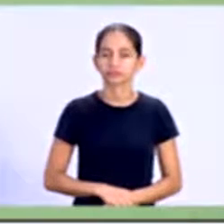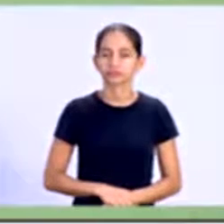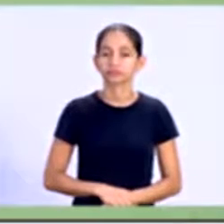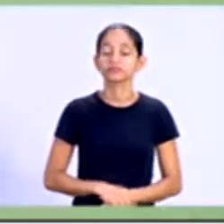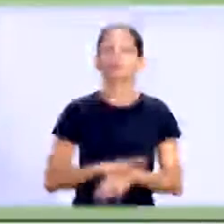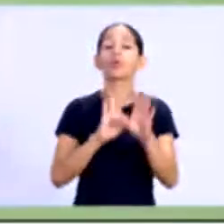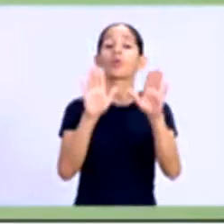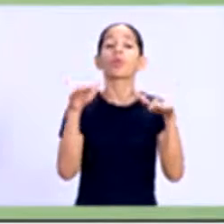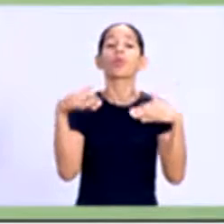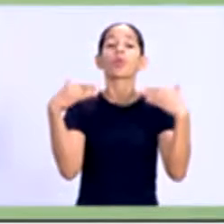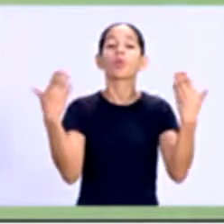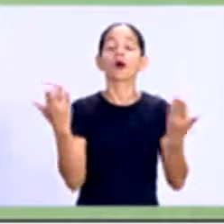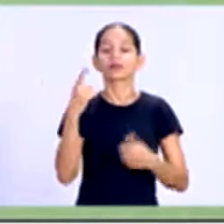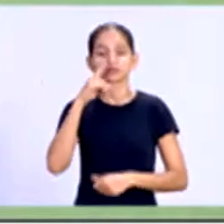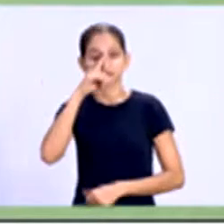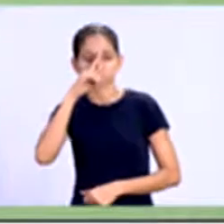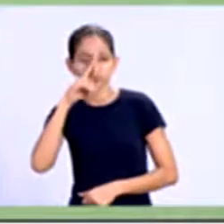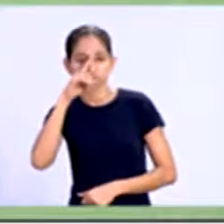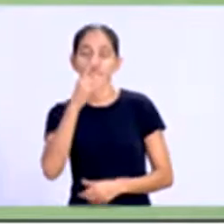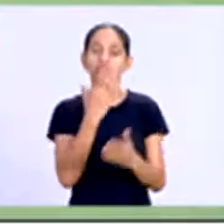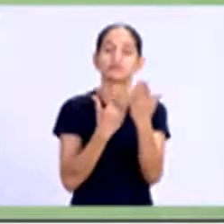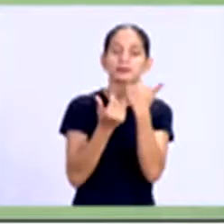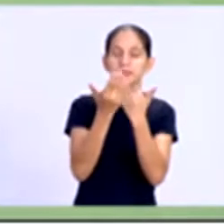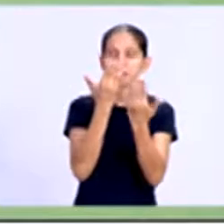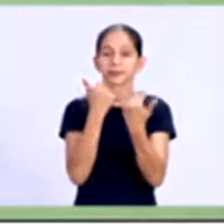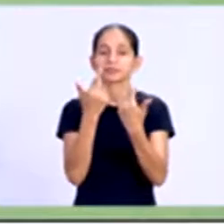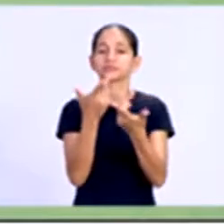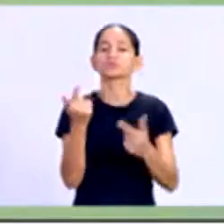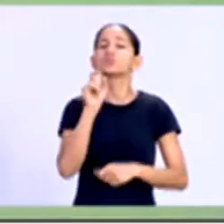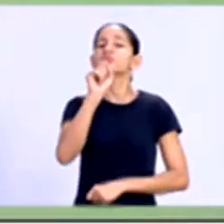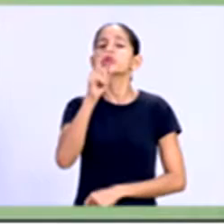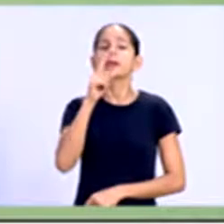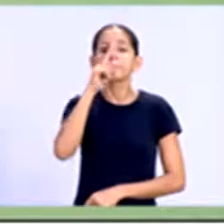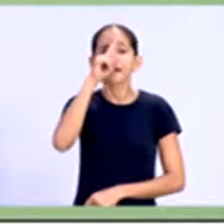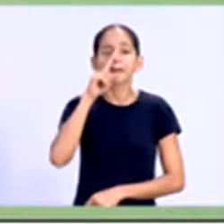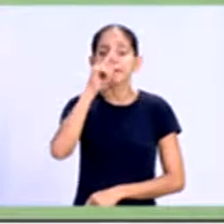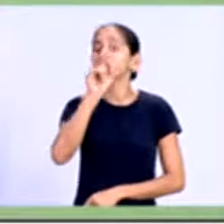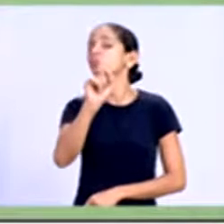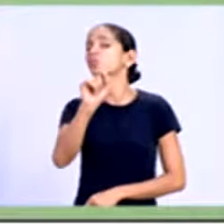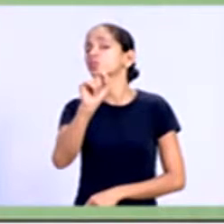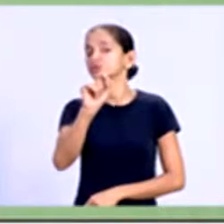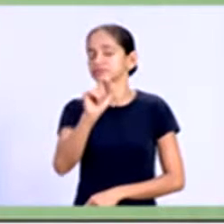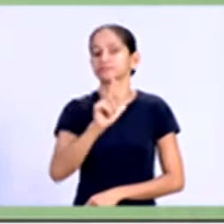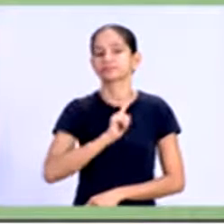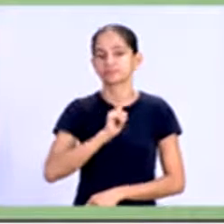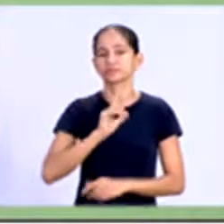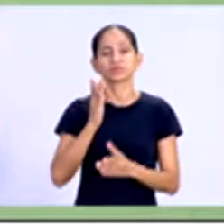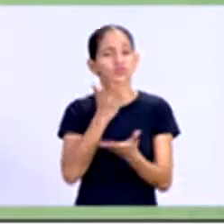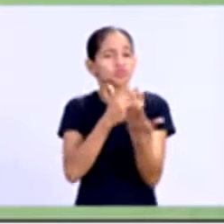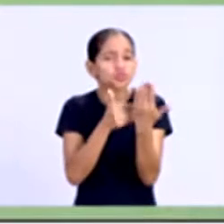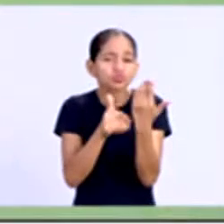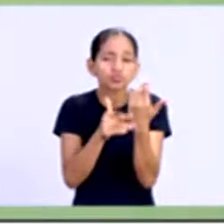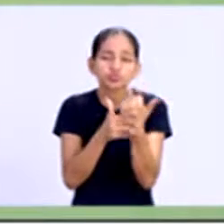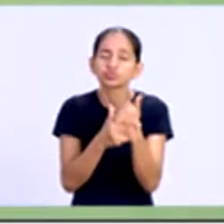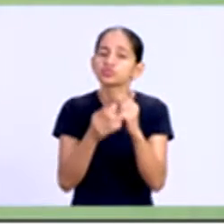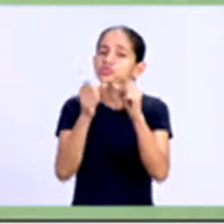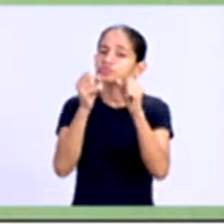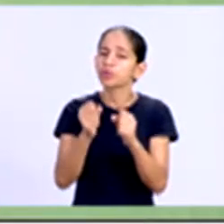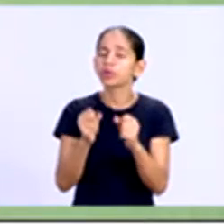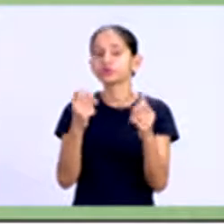Os perigos em alimentos. O que é perigo? Perigo é tudo que pode